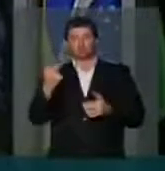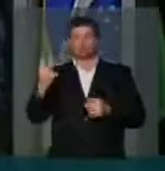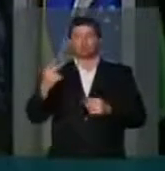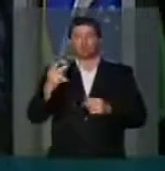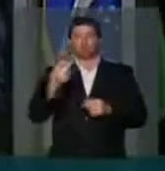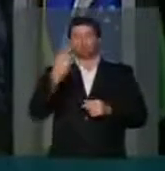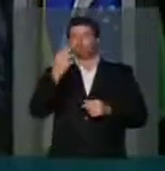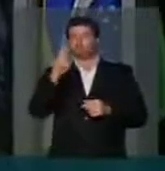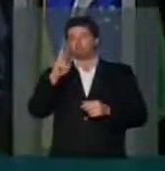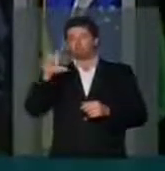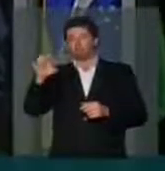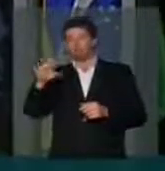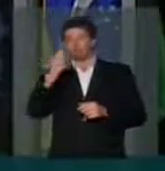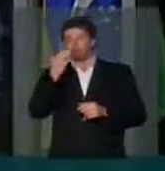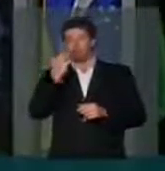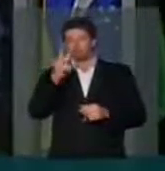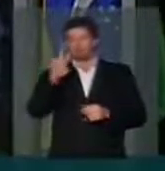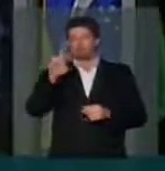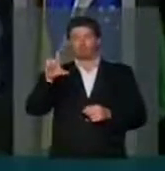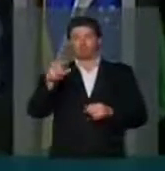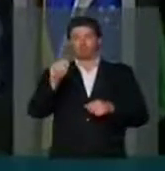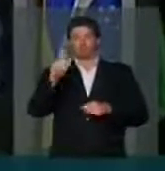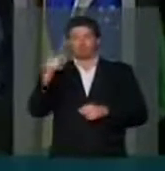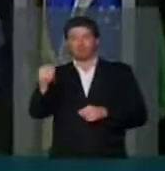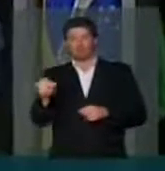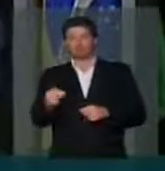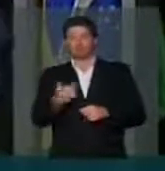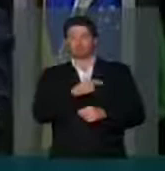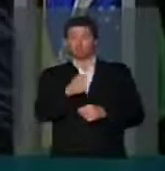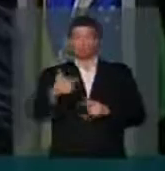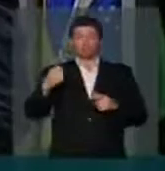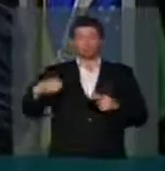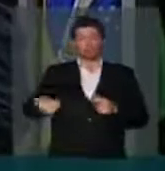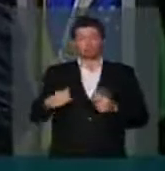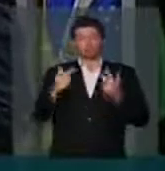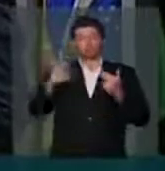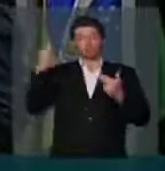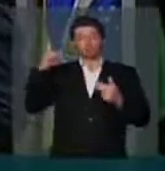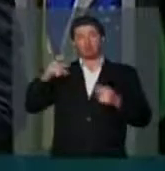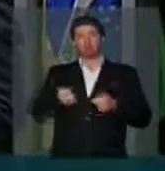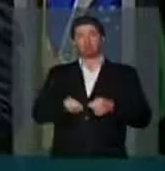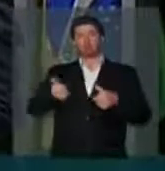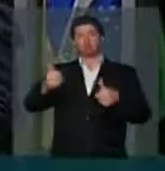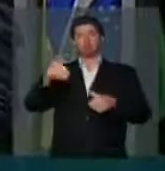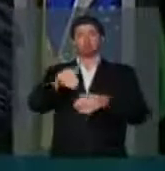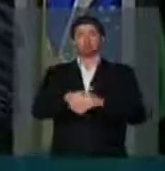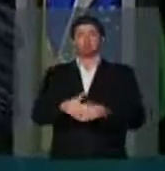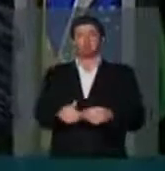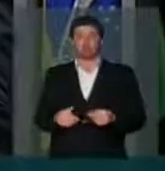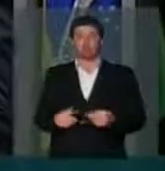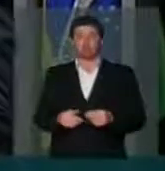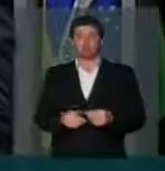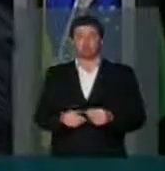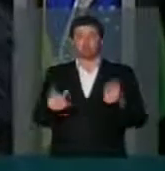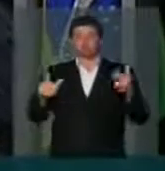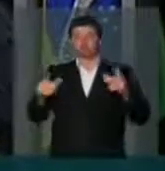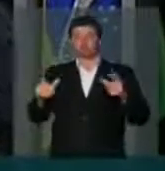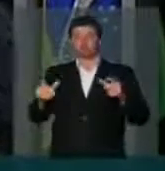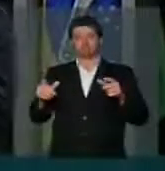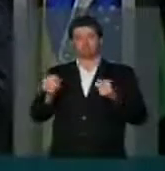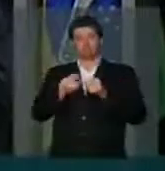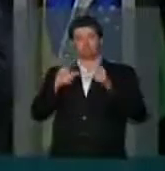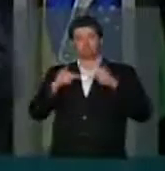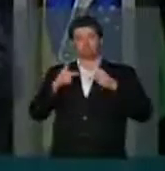Alimentação, Vale Gás e outras bolsas classificadas naquele momento como esmolas eleitoreiras. Daí ele agregou todos